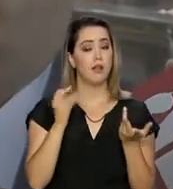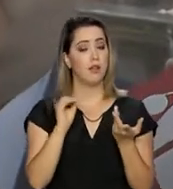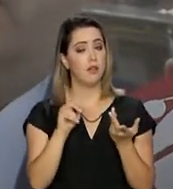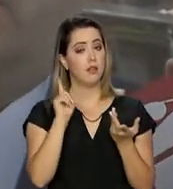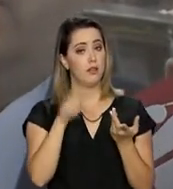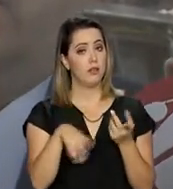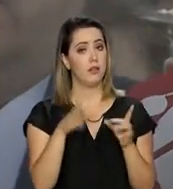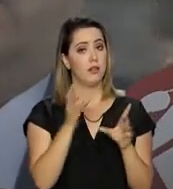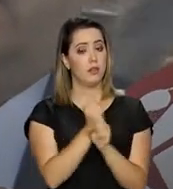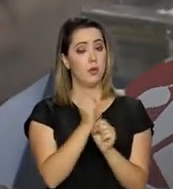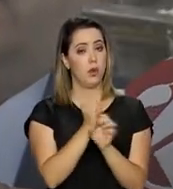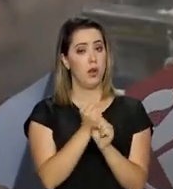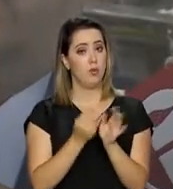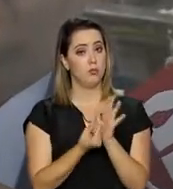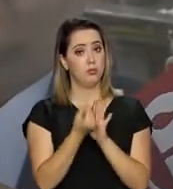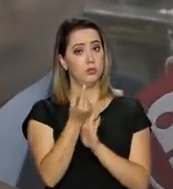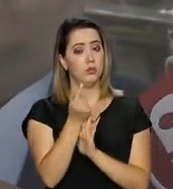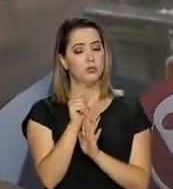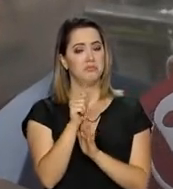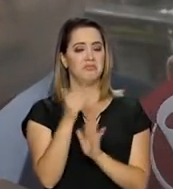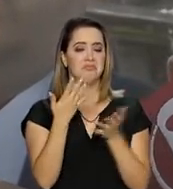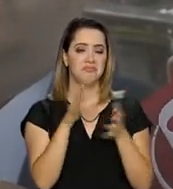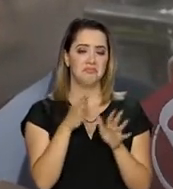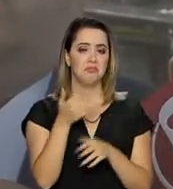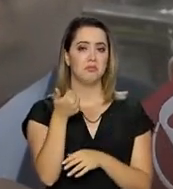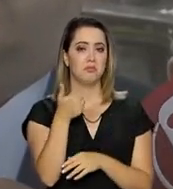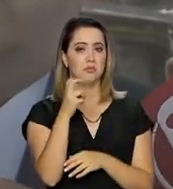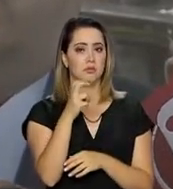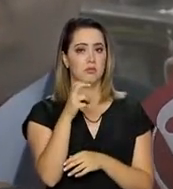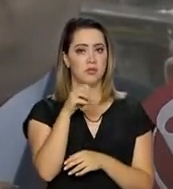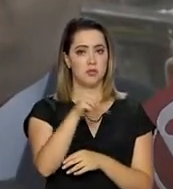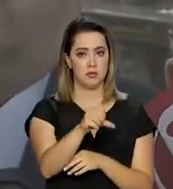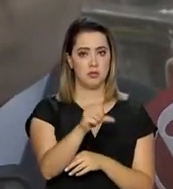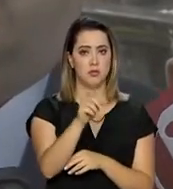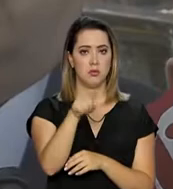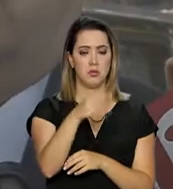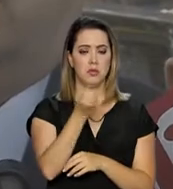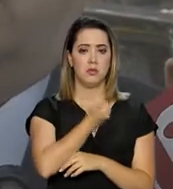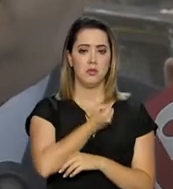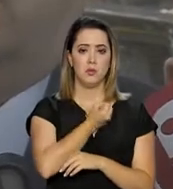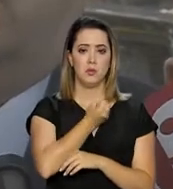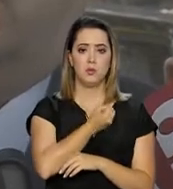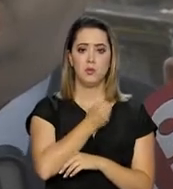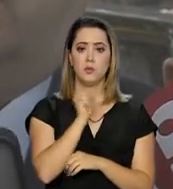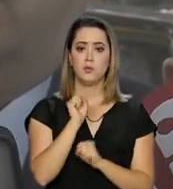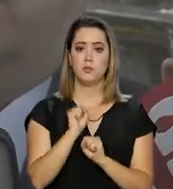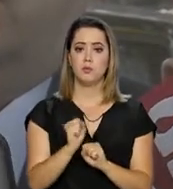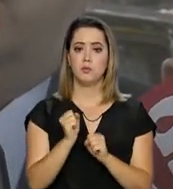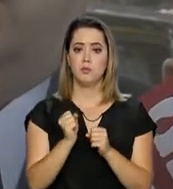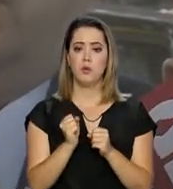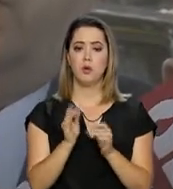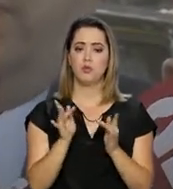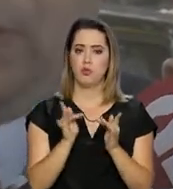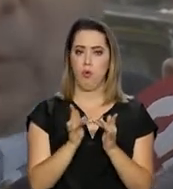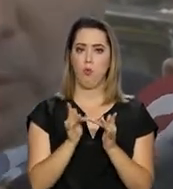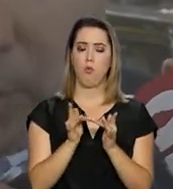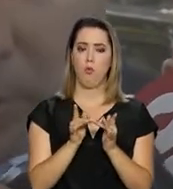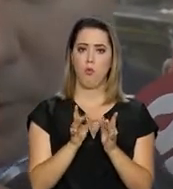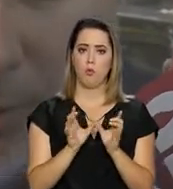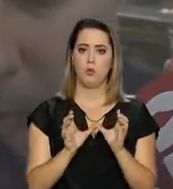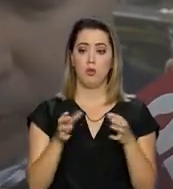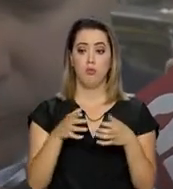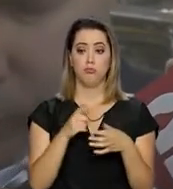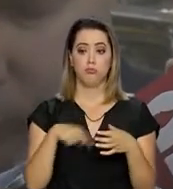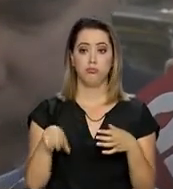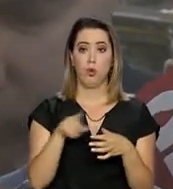cálculo de muitos analistas de mercado 159 seria um número que seria aceitável para o mercado por